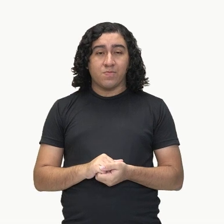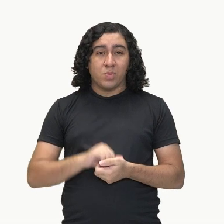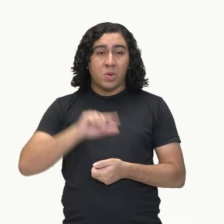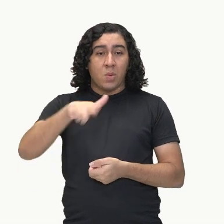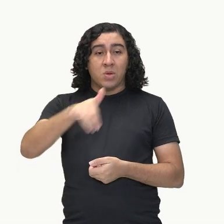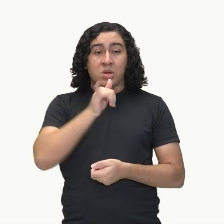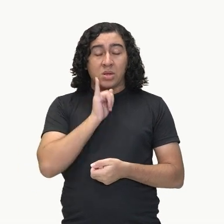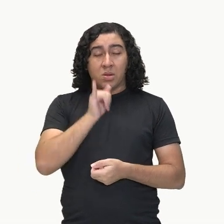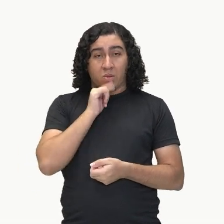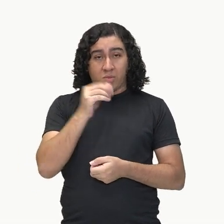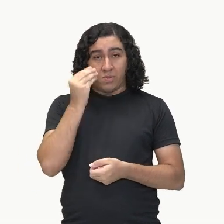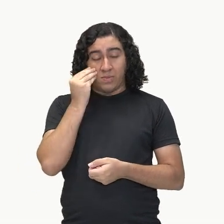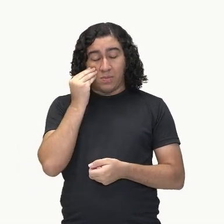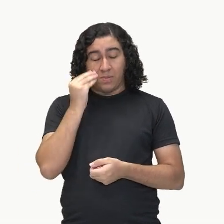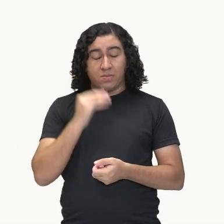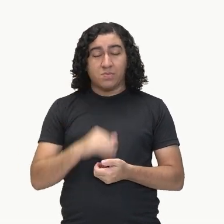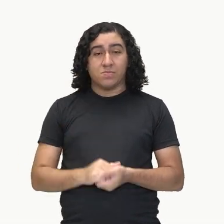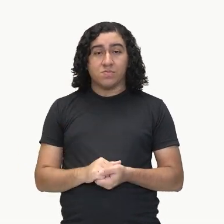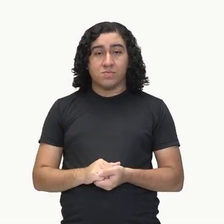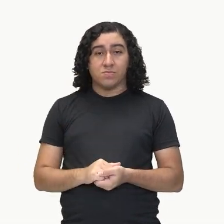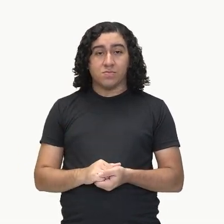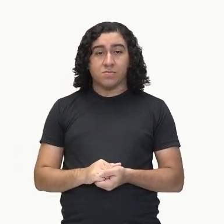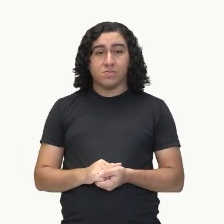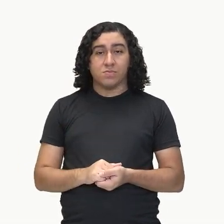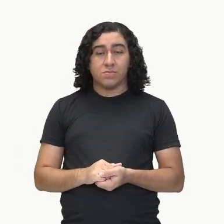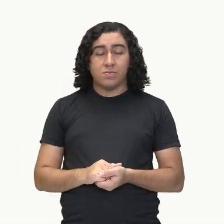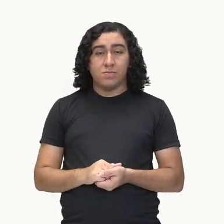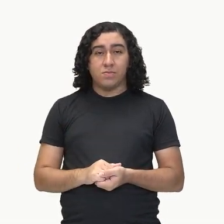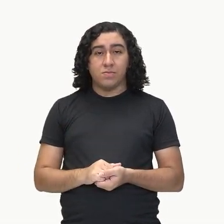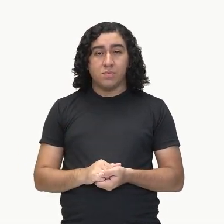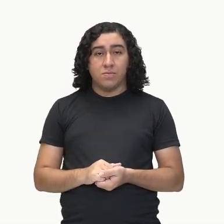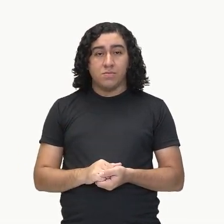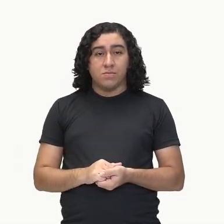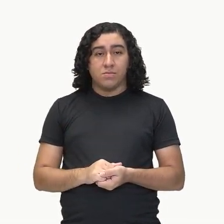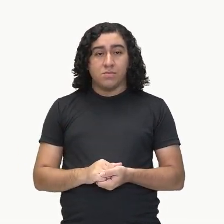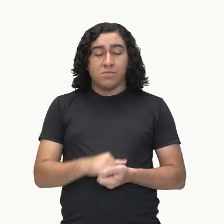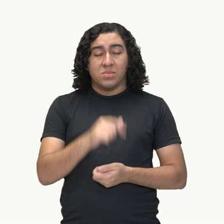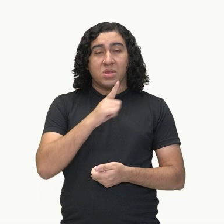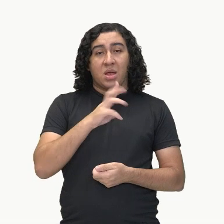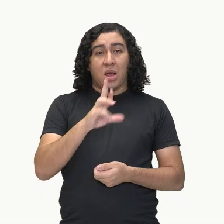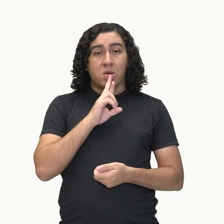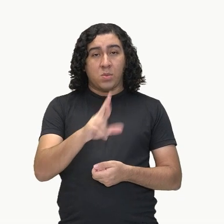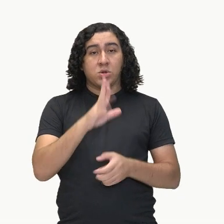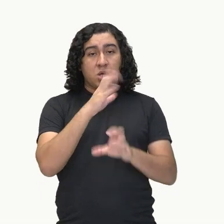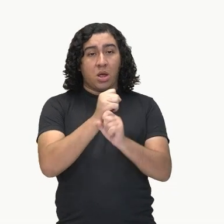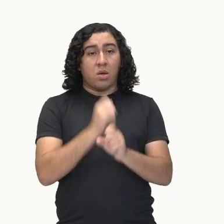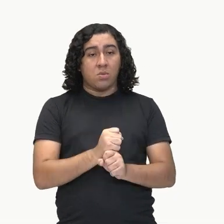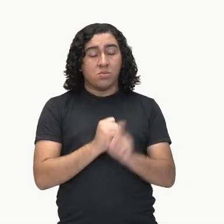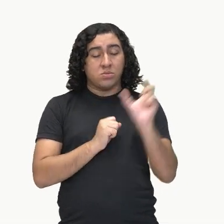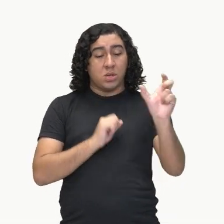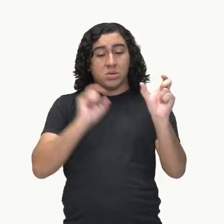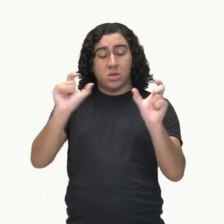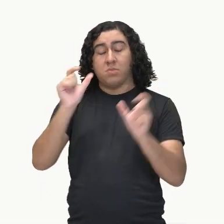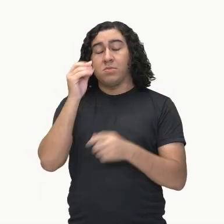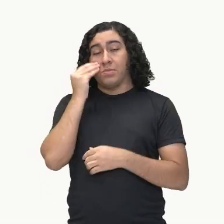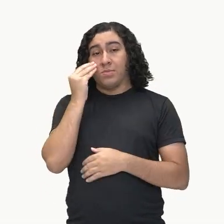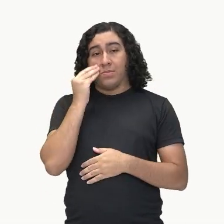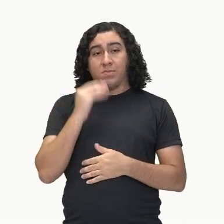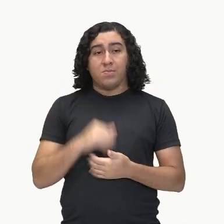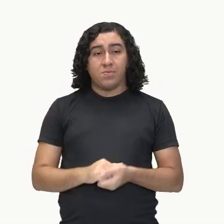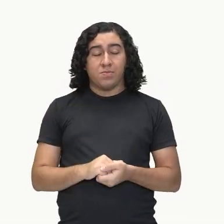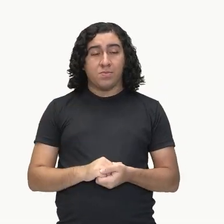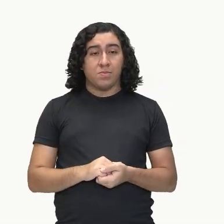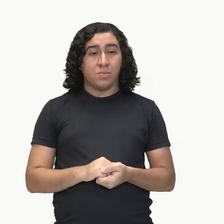exemplo nos pede o resultado desta adição bem aqui. X